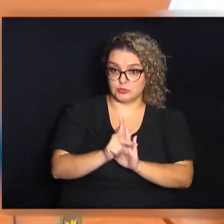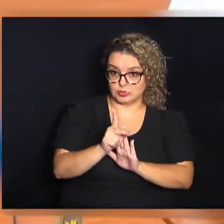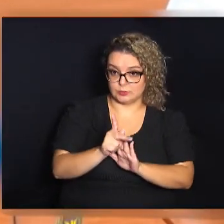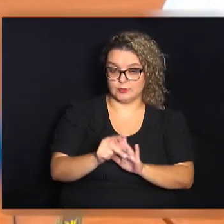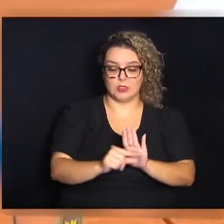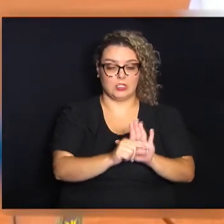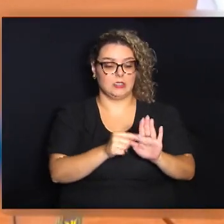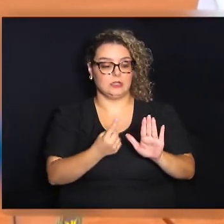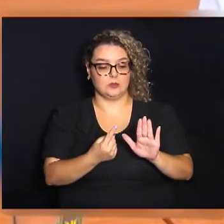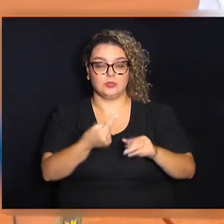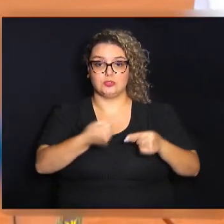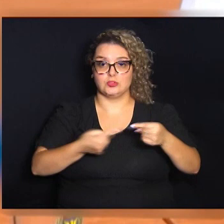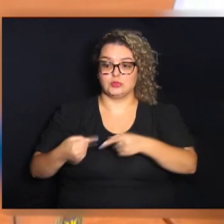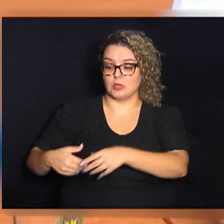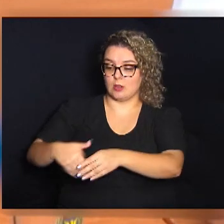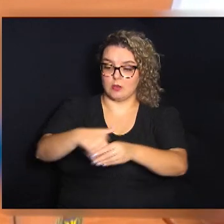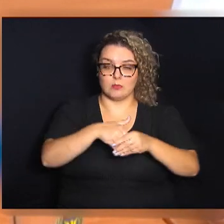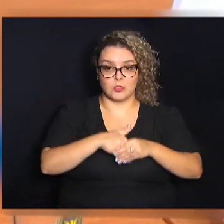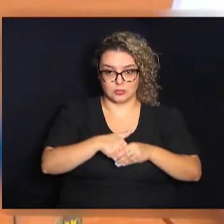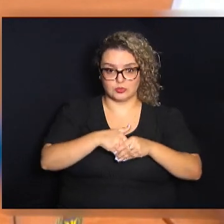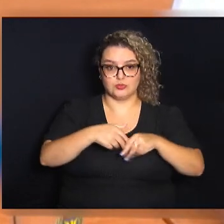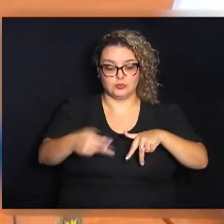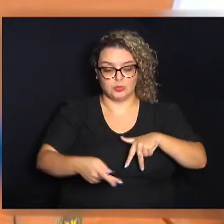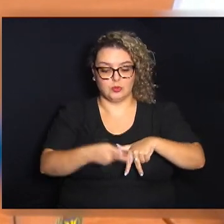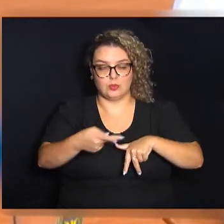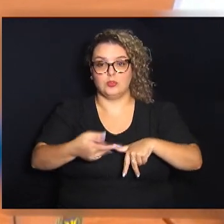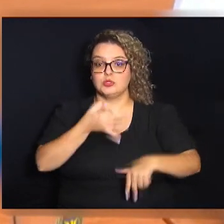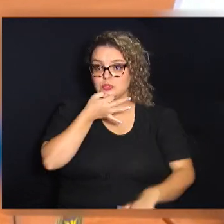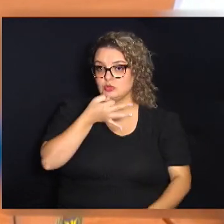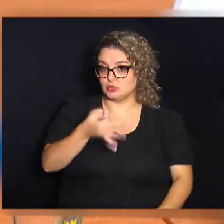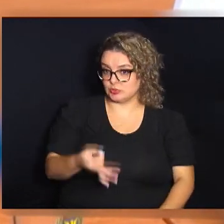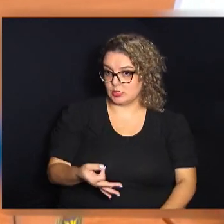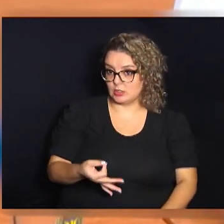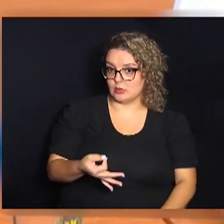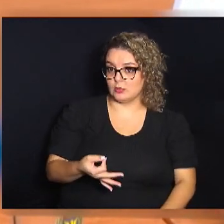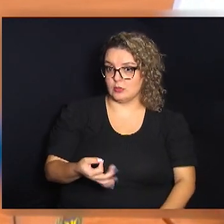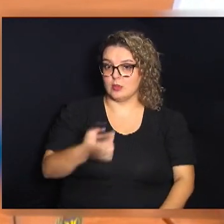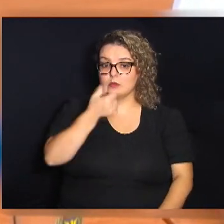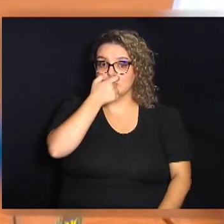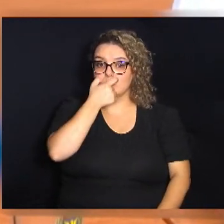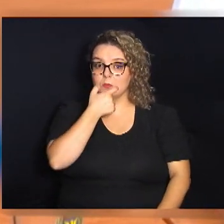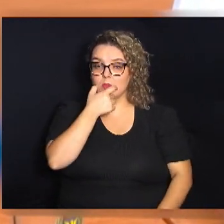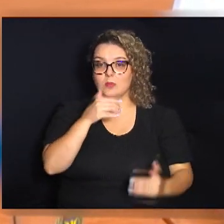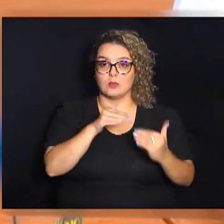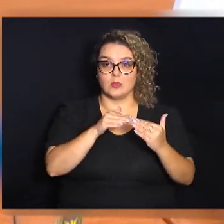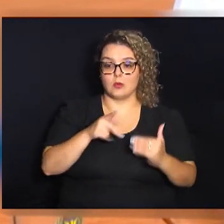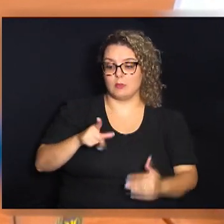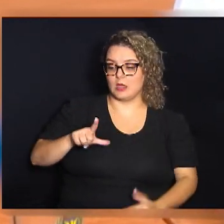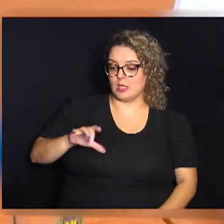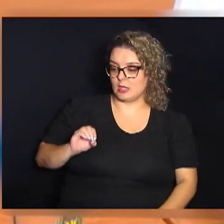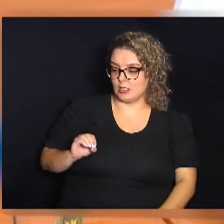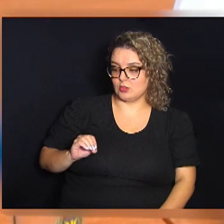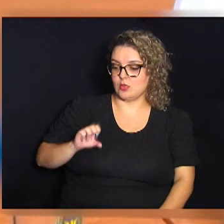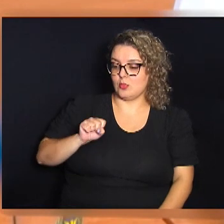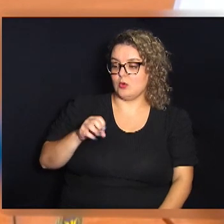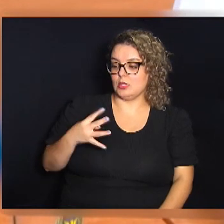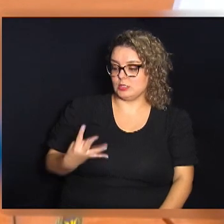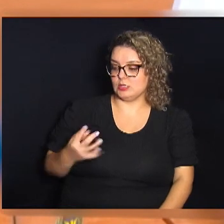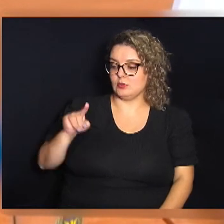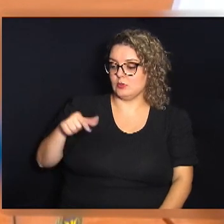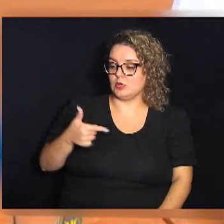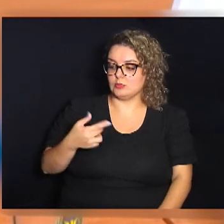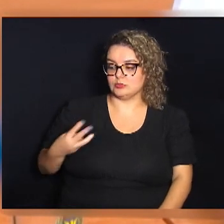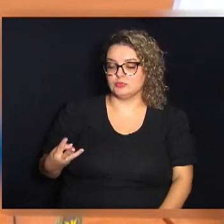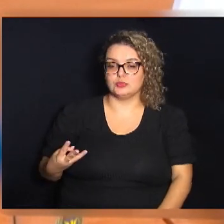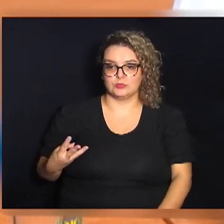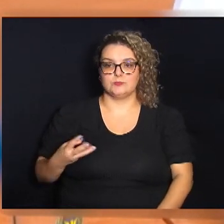1. Discussão e votação do parecer sugerido pelo senhor Marrom Cunha favorável ao PLO 84-2023,